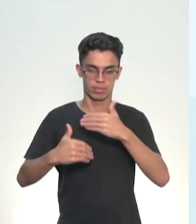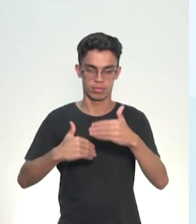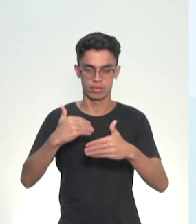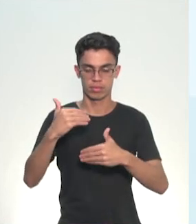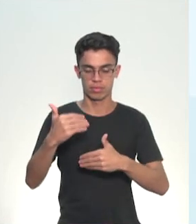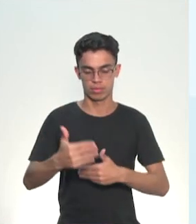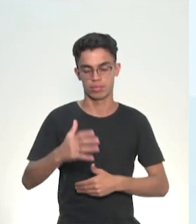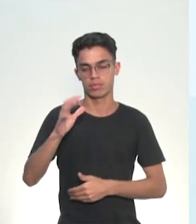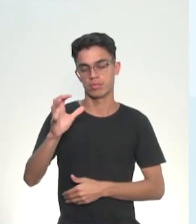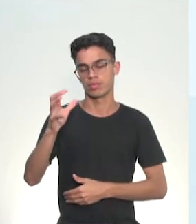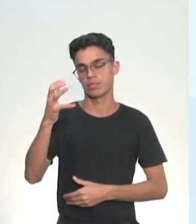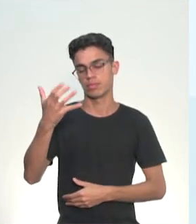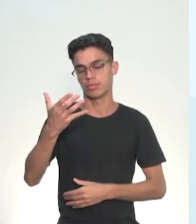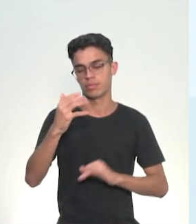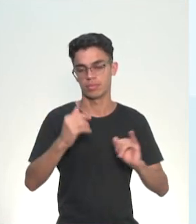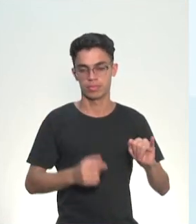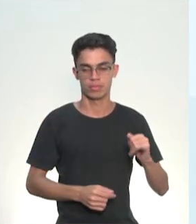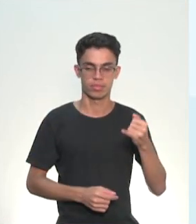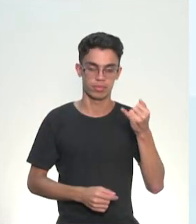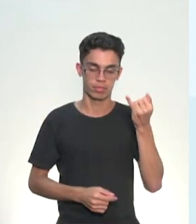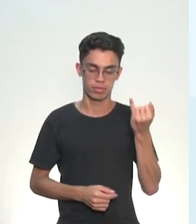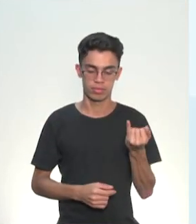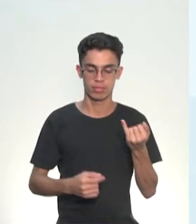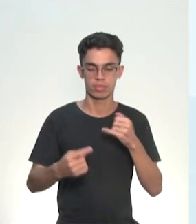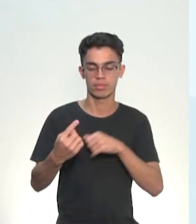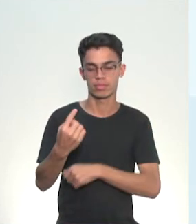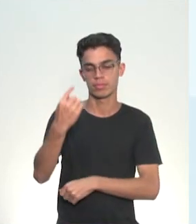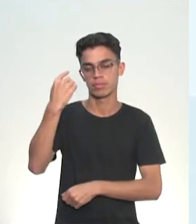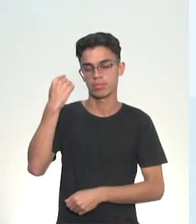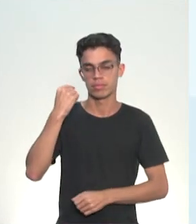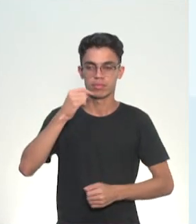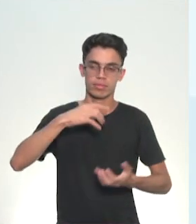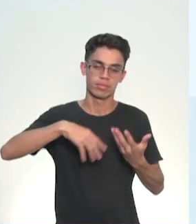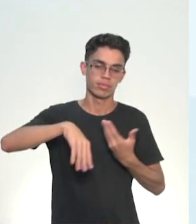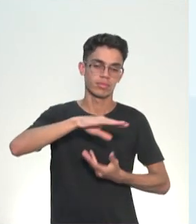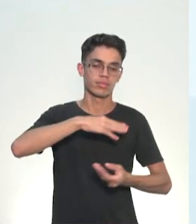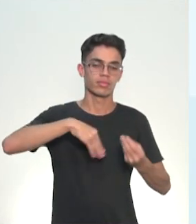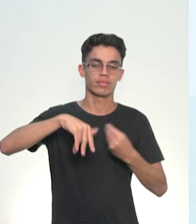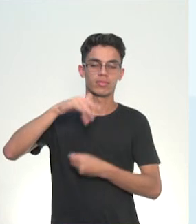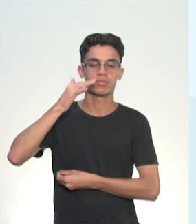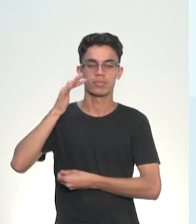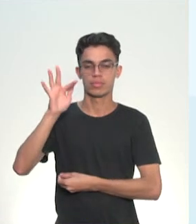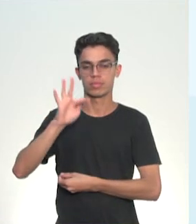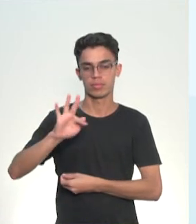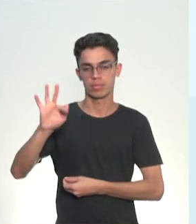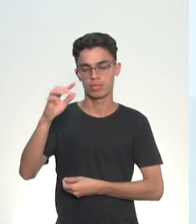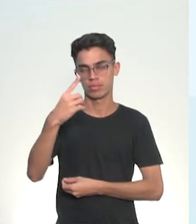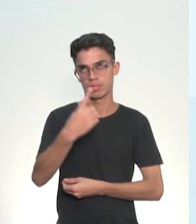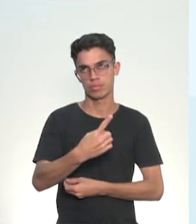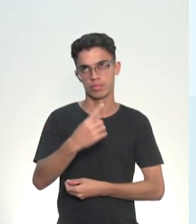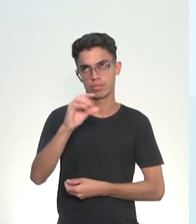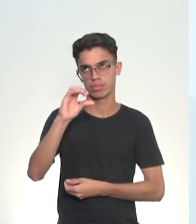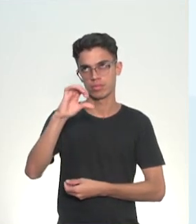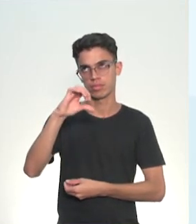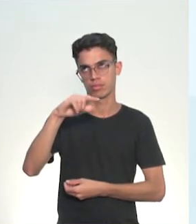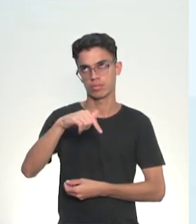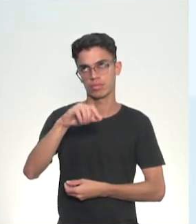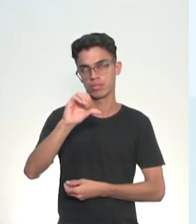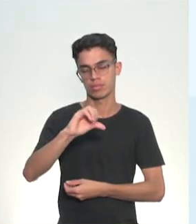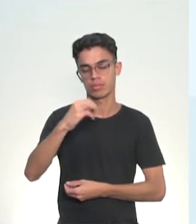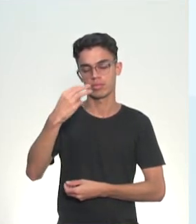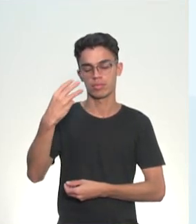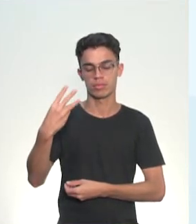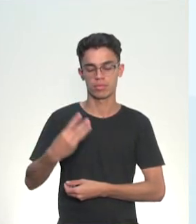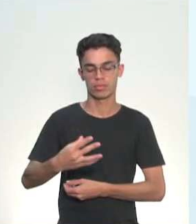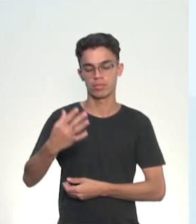né? Aproveitando um aspecto lá da Revolução Francesa, ainda em 1793, que garante a